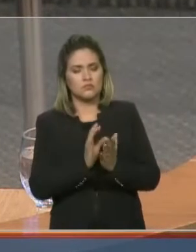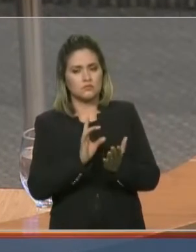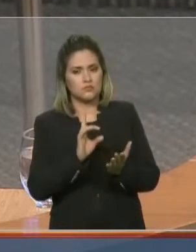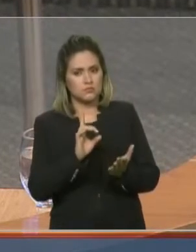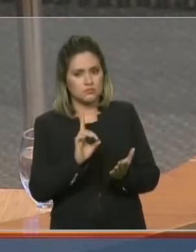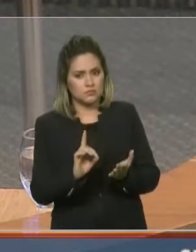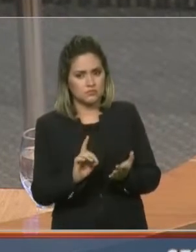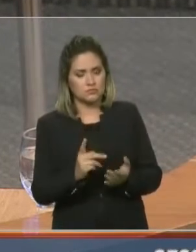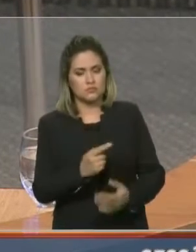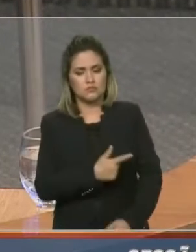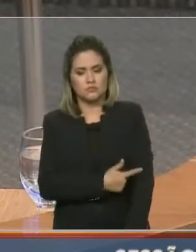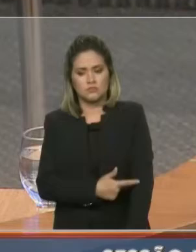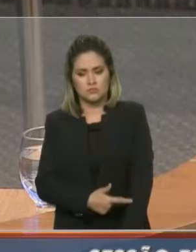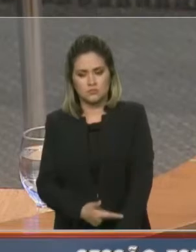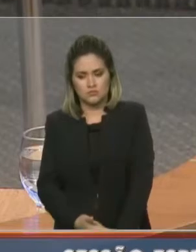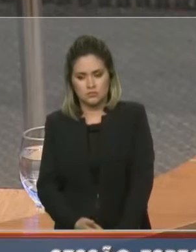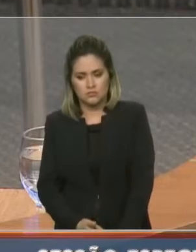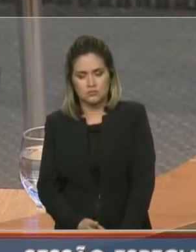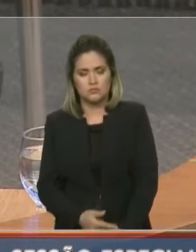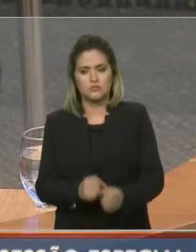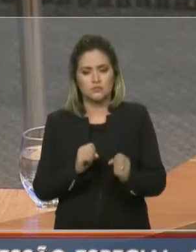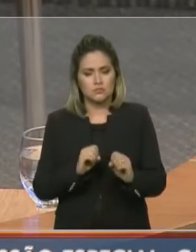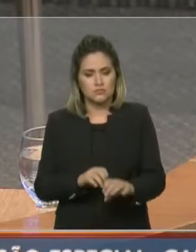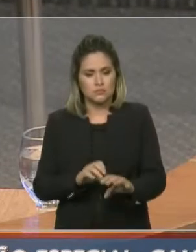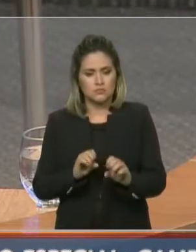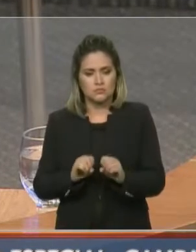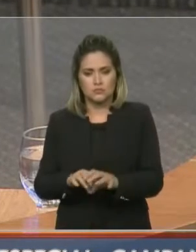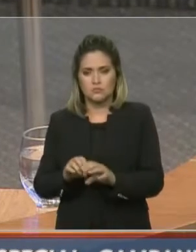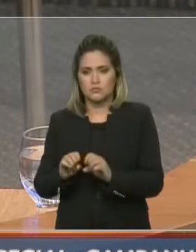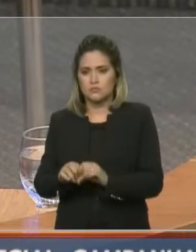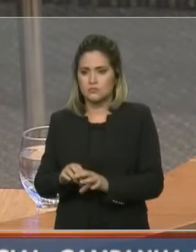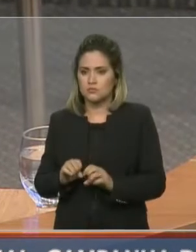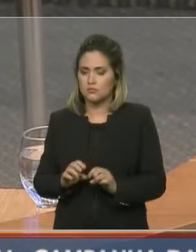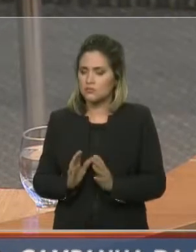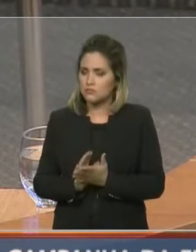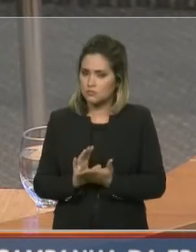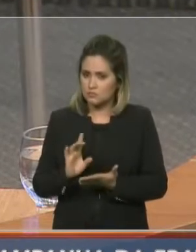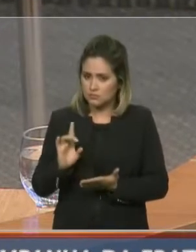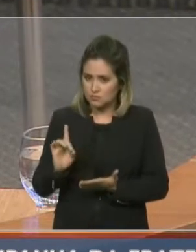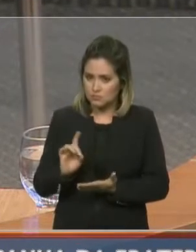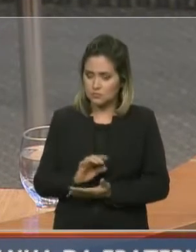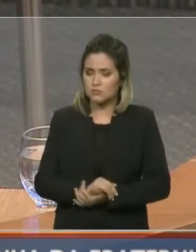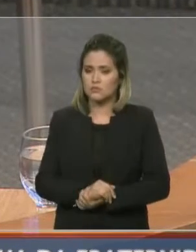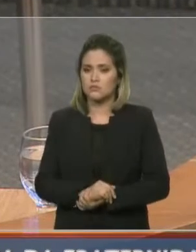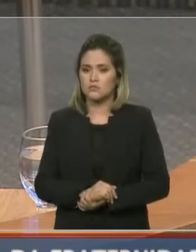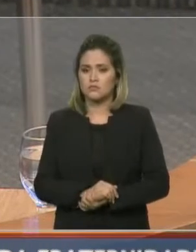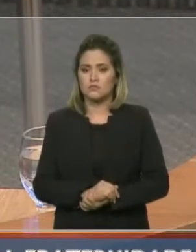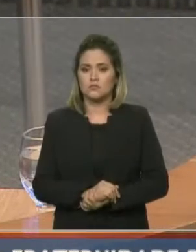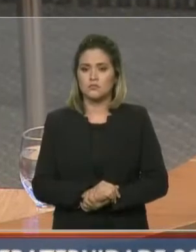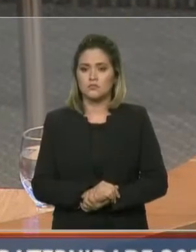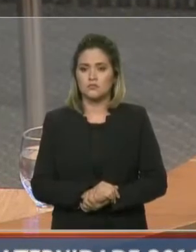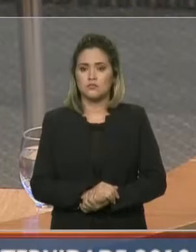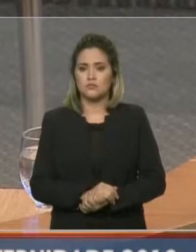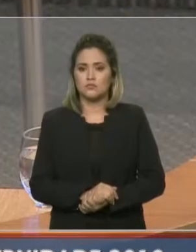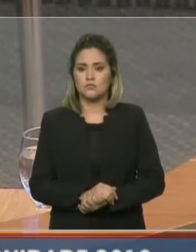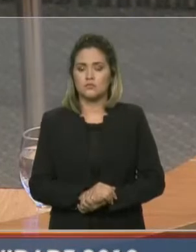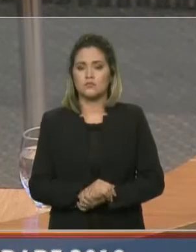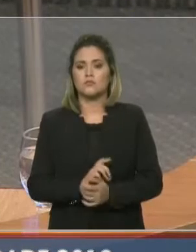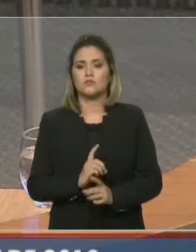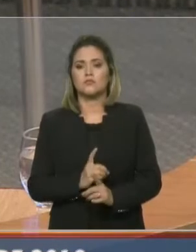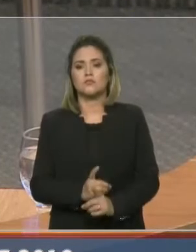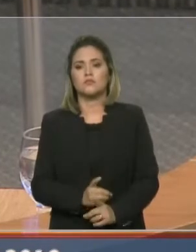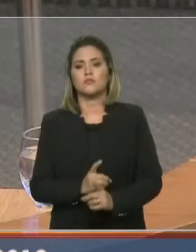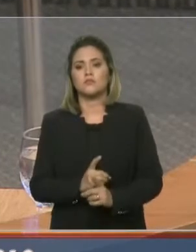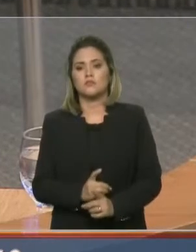seu comportamento e dos ensinamentos que ele mesmo nos direcionou, que ser discípulo e